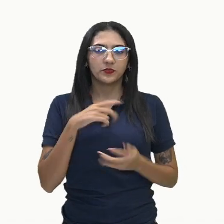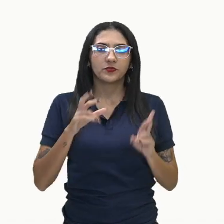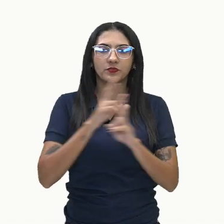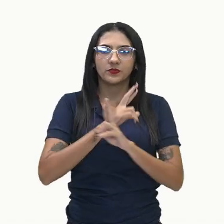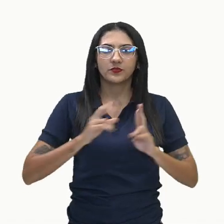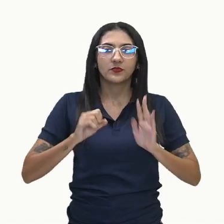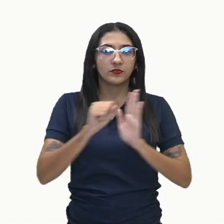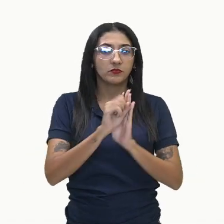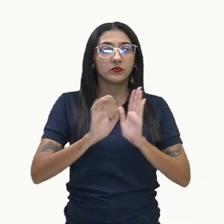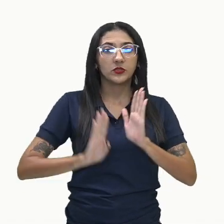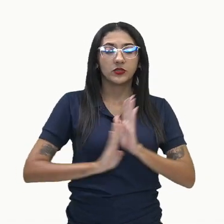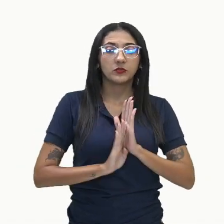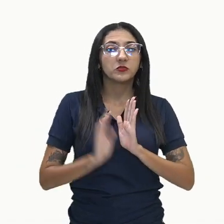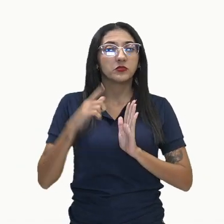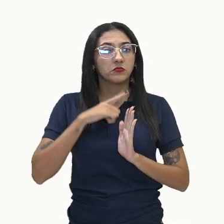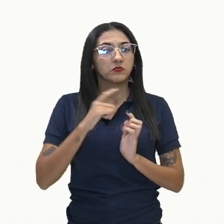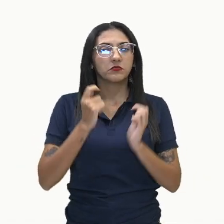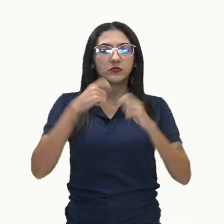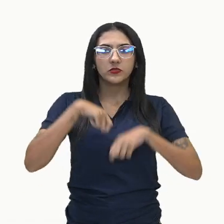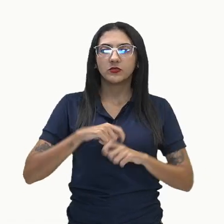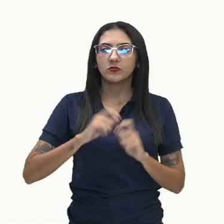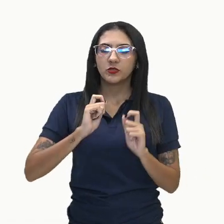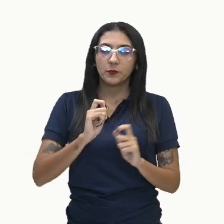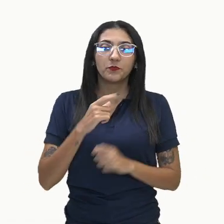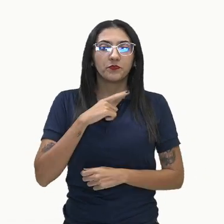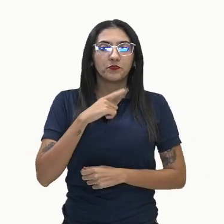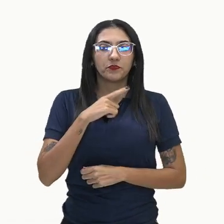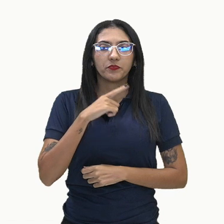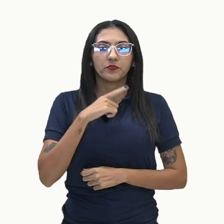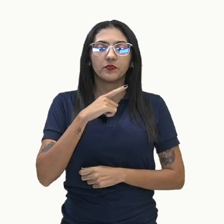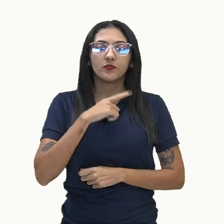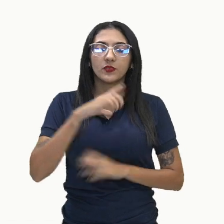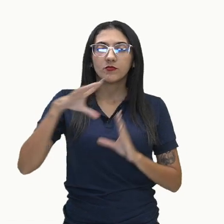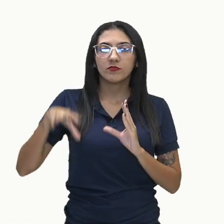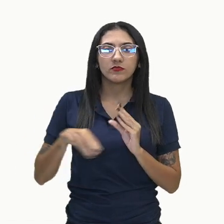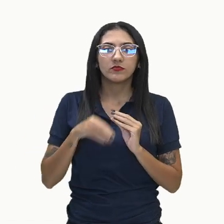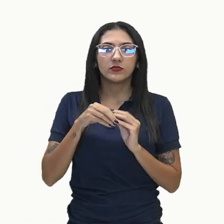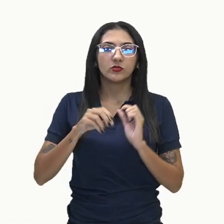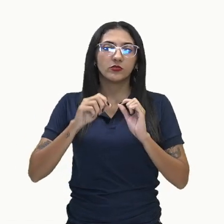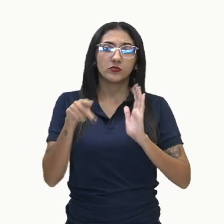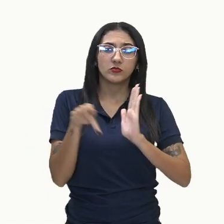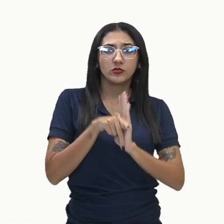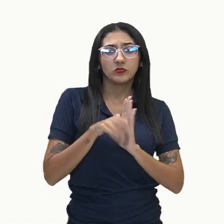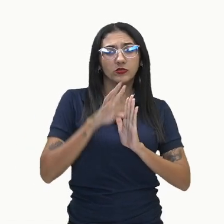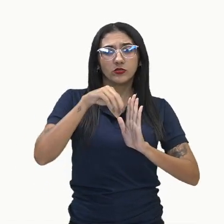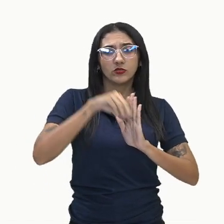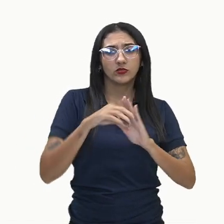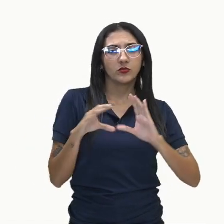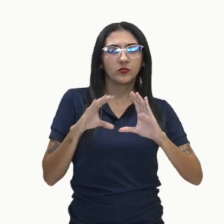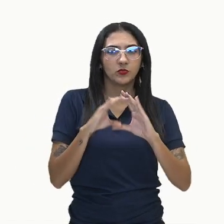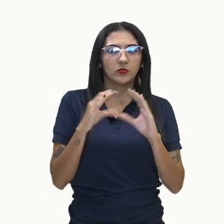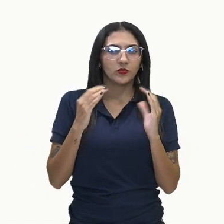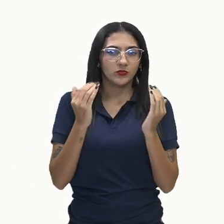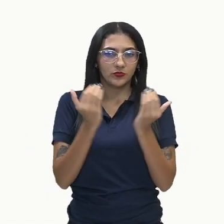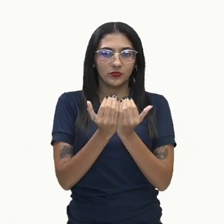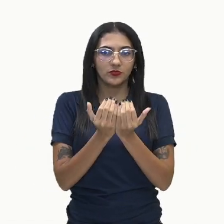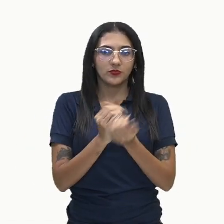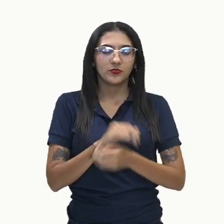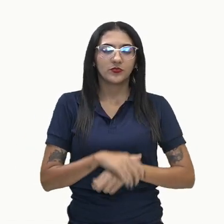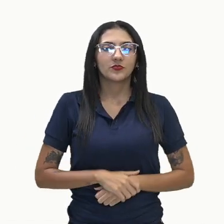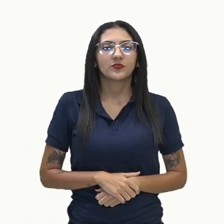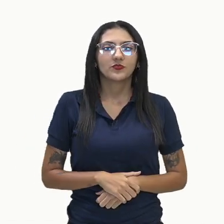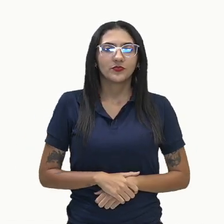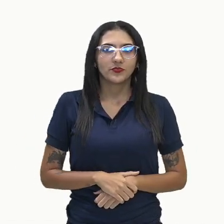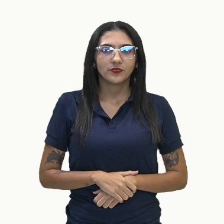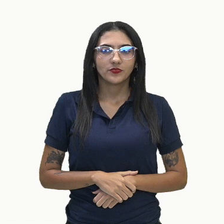existencialmente me tornar parte de uma comunidade.